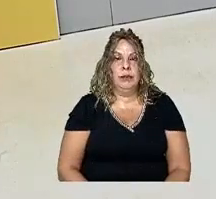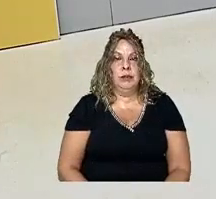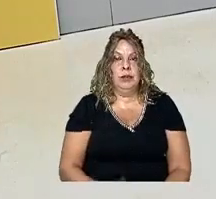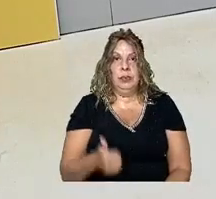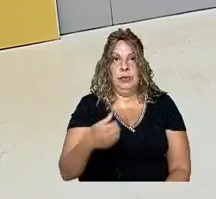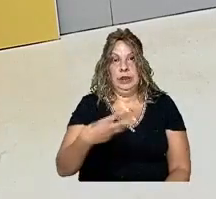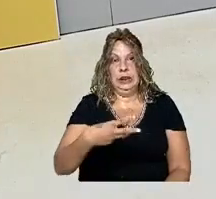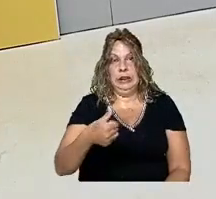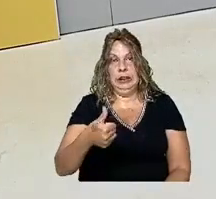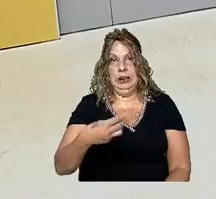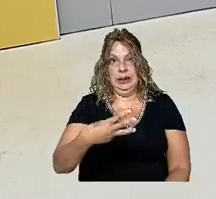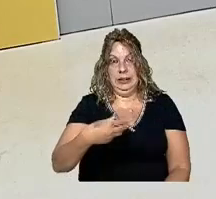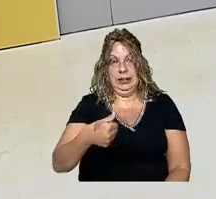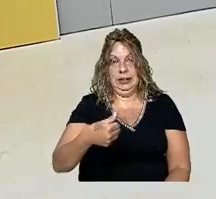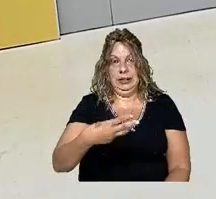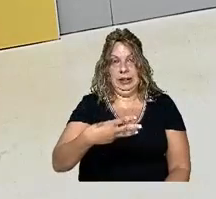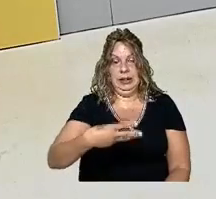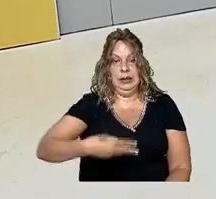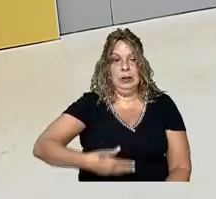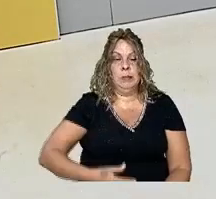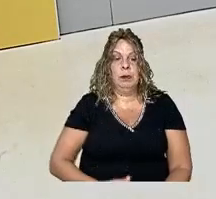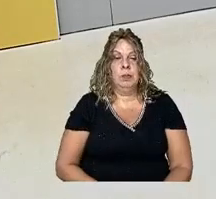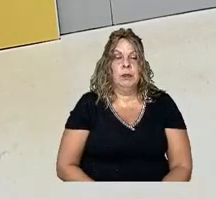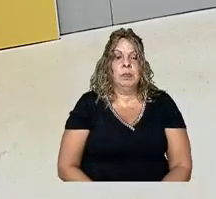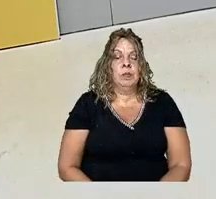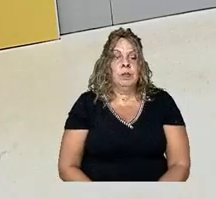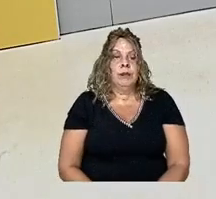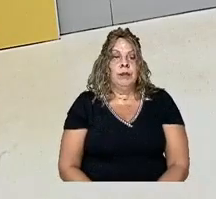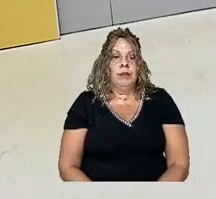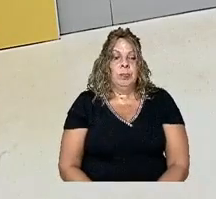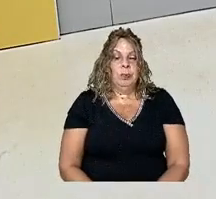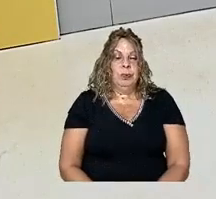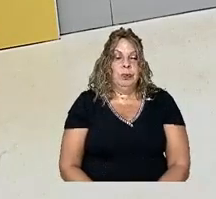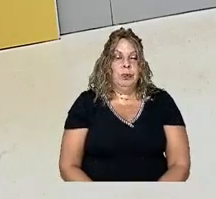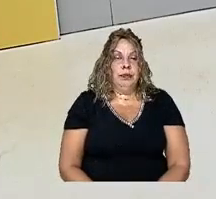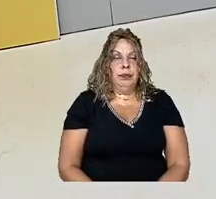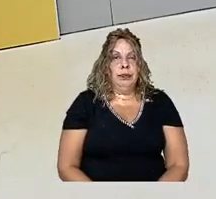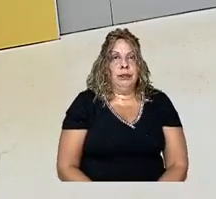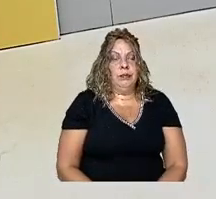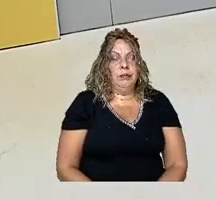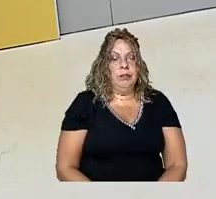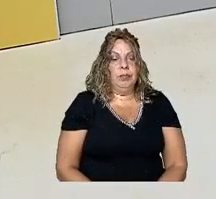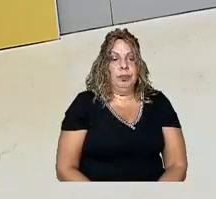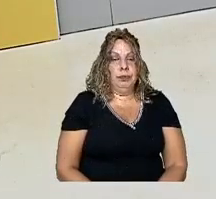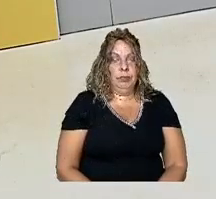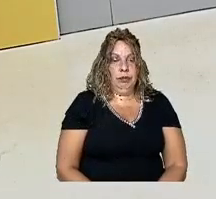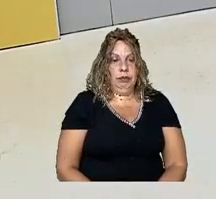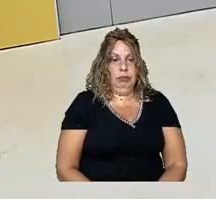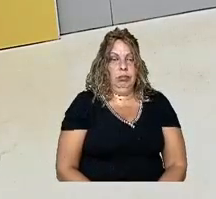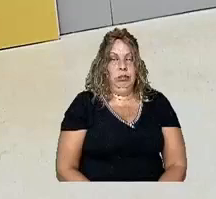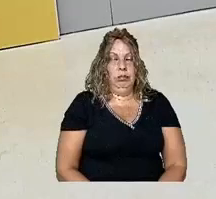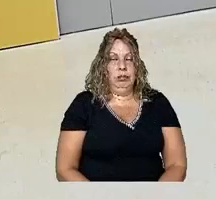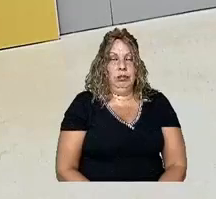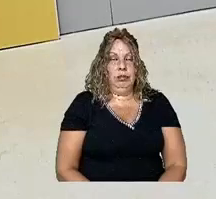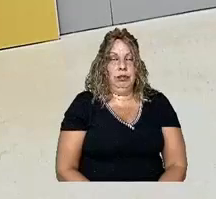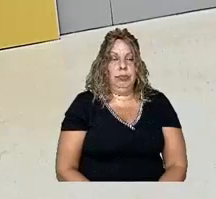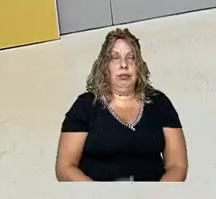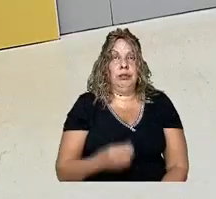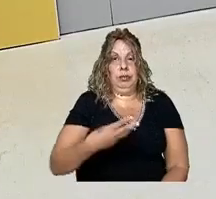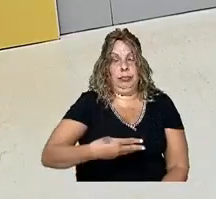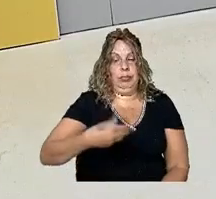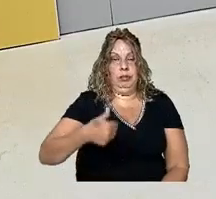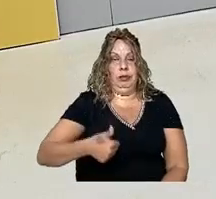número 13, 13, 13 subiu, saiu, já marque 13. Número 6, 27, 13, já chamei, chamo